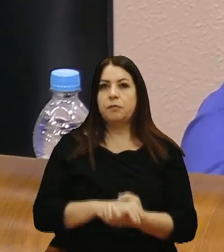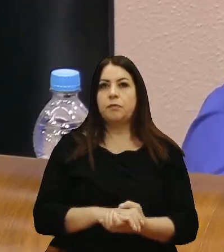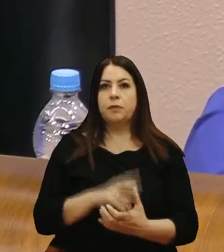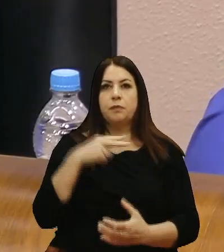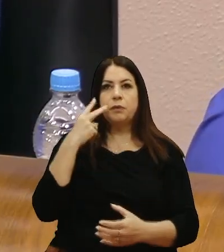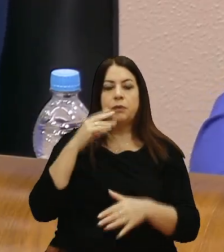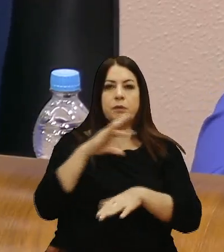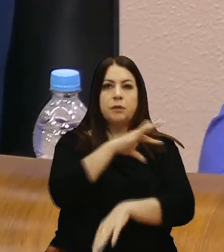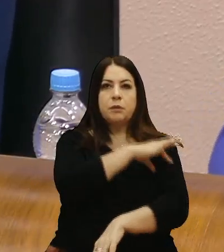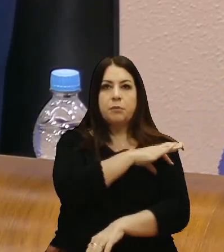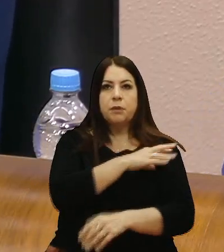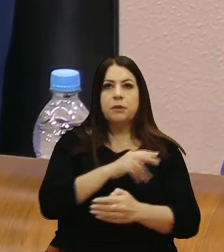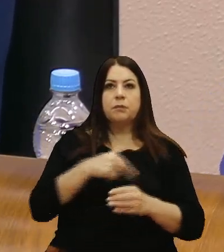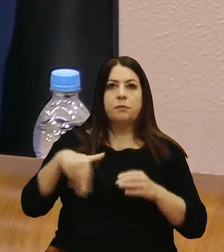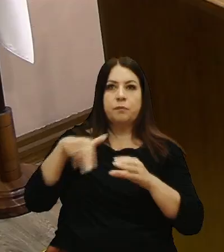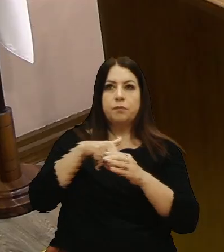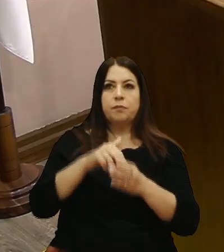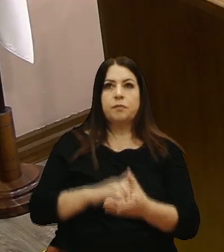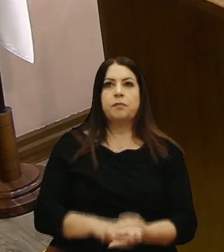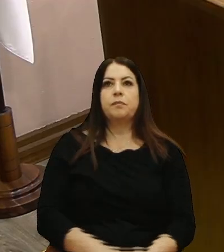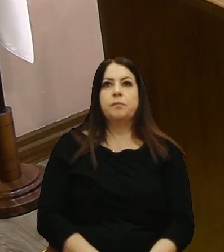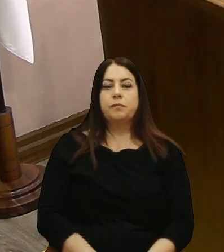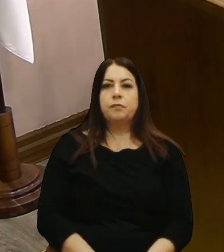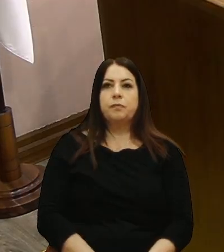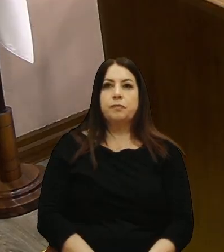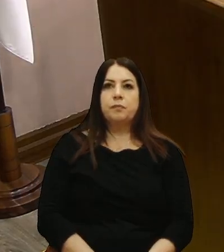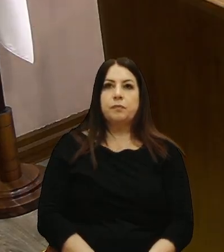Vereador capitão Ramon Teles, da tribuna.